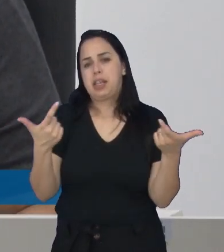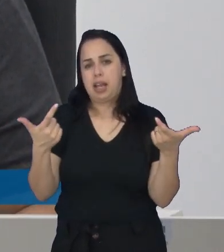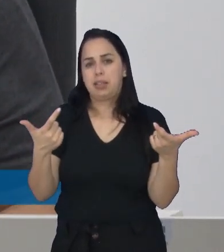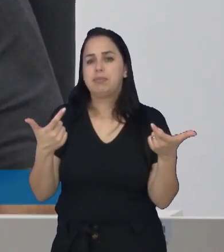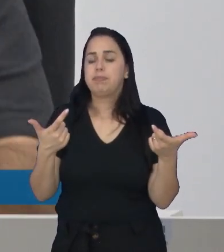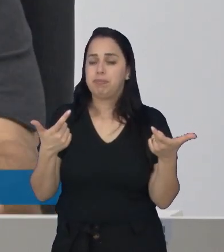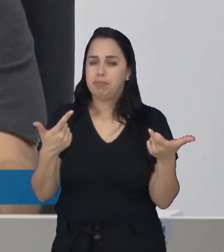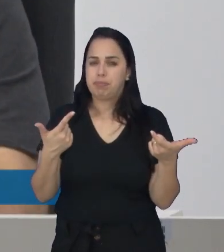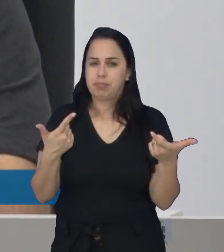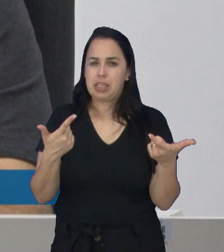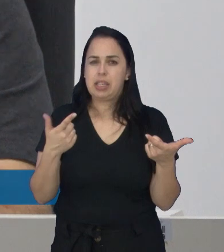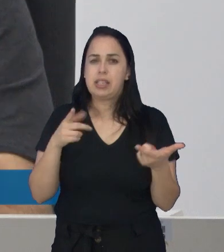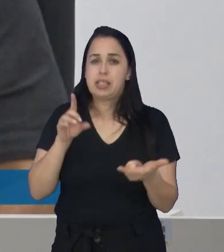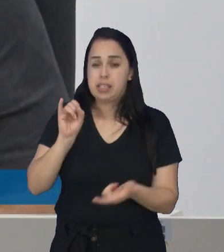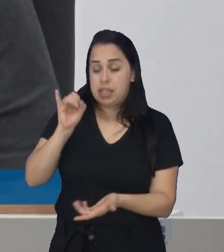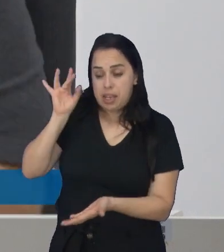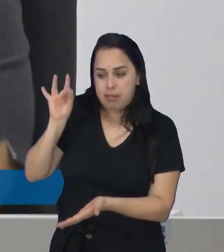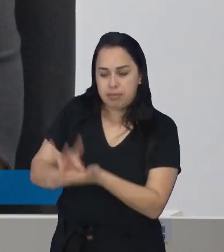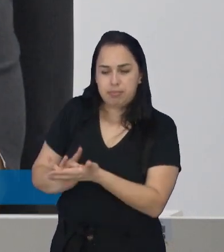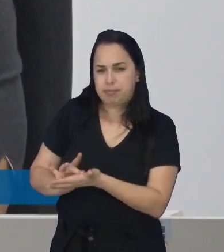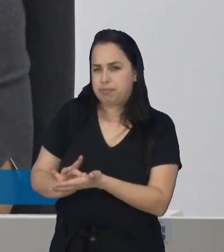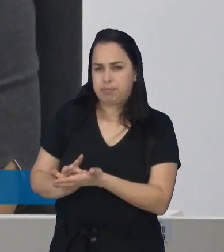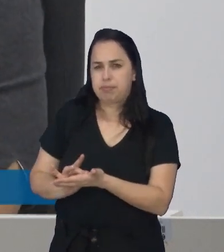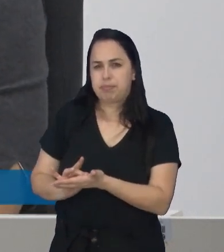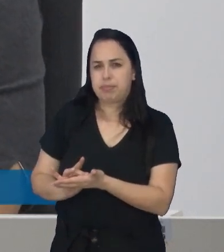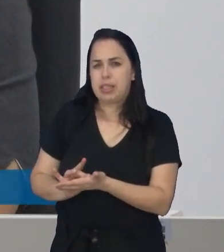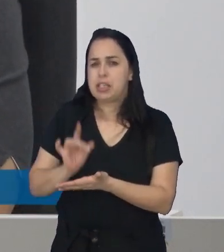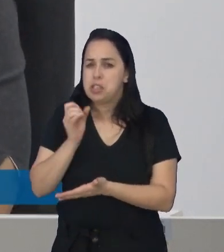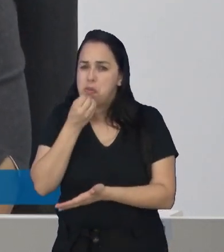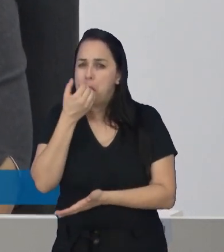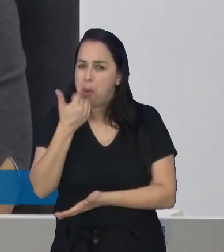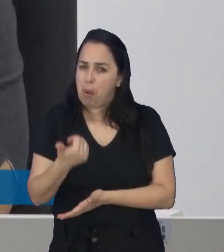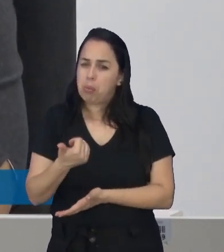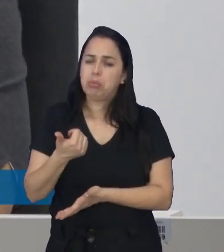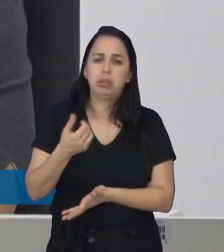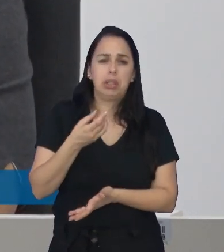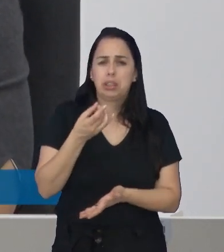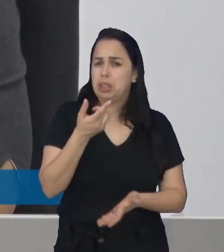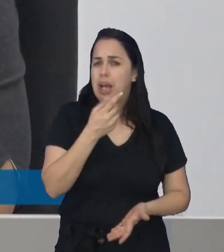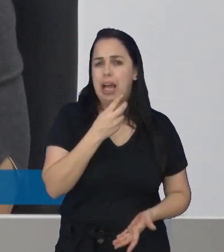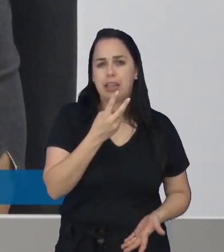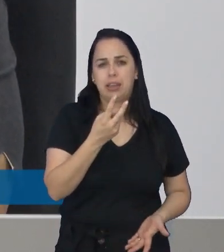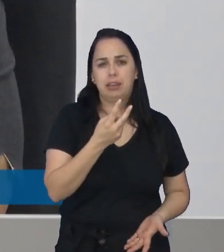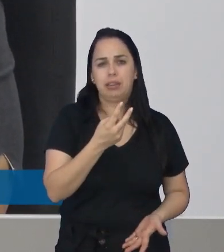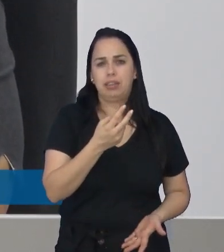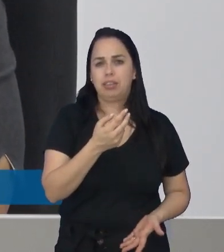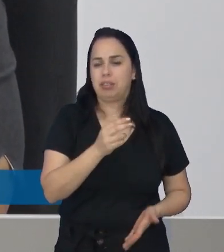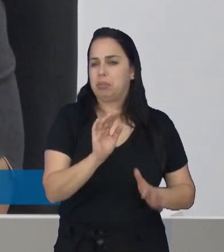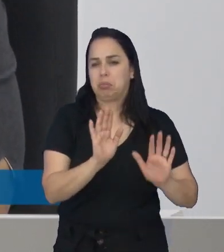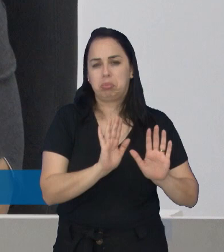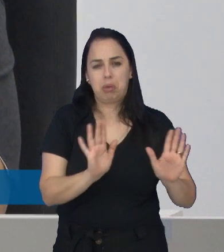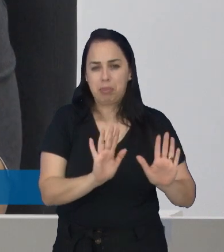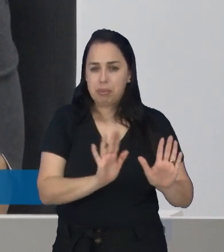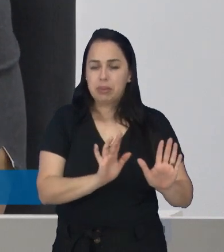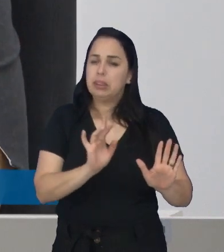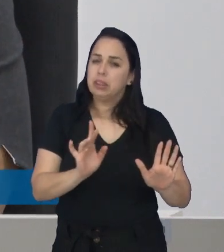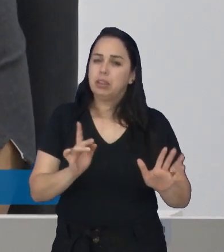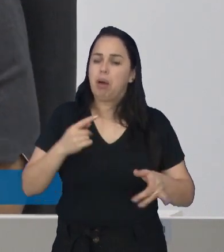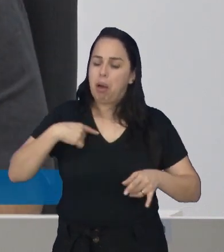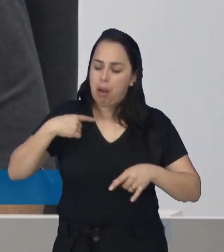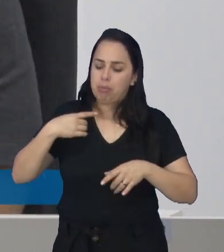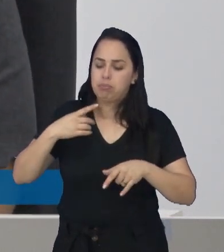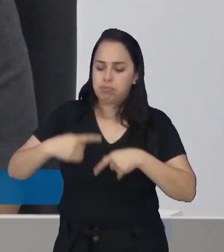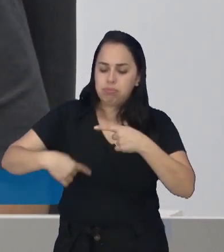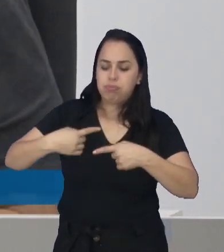plano diretor se efetivaram as que não se efetivaram porque é um processo de discussão contínuo né então não existe